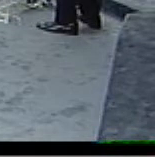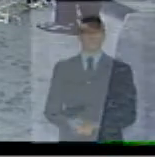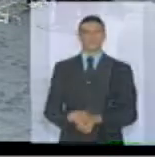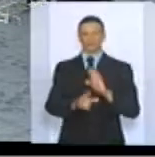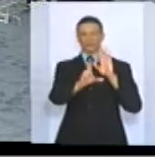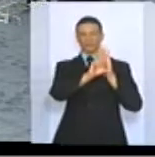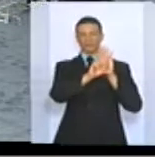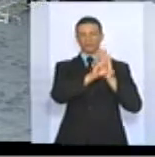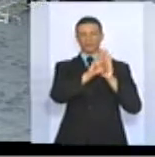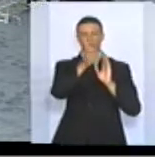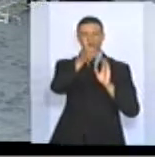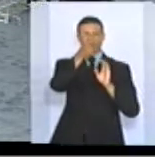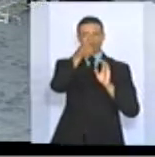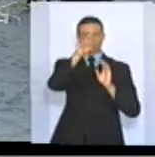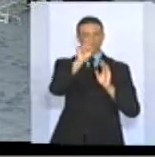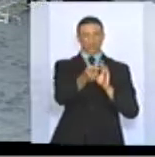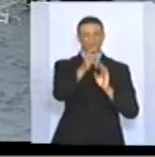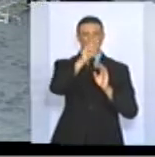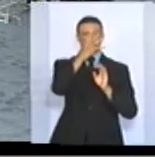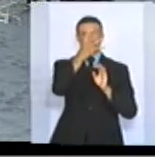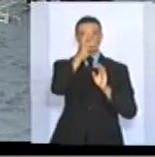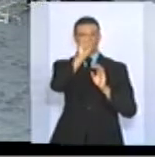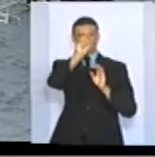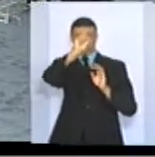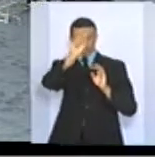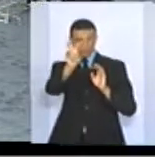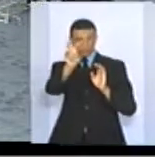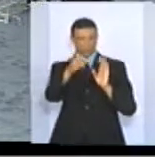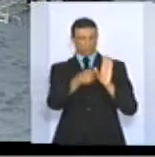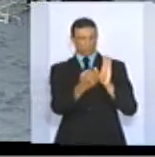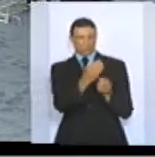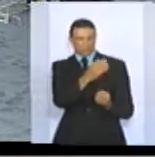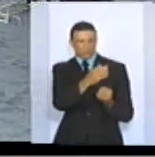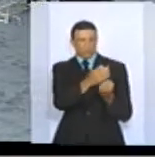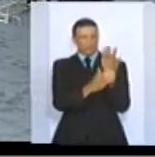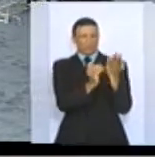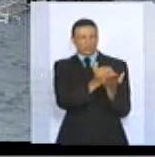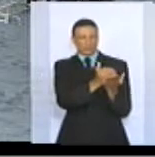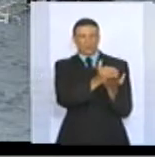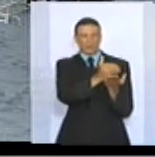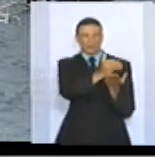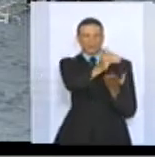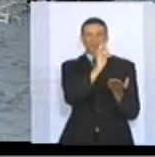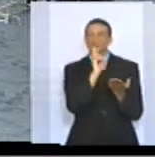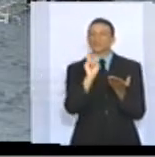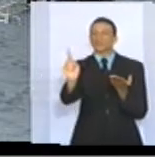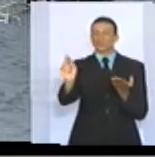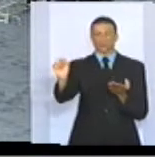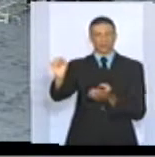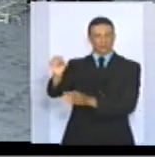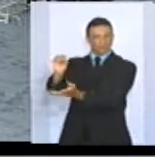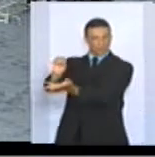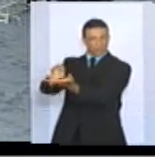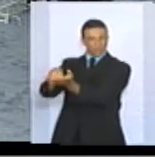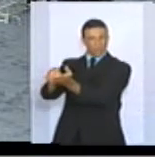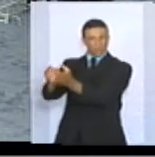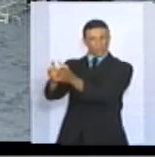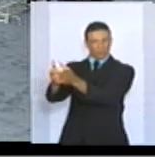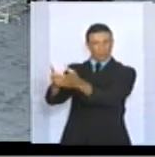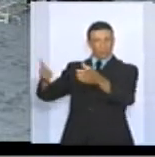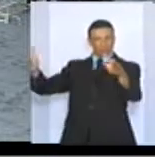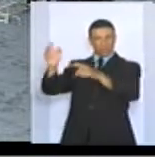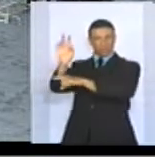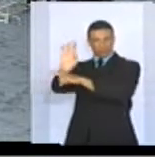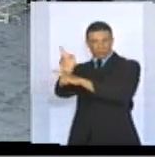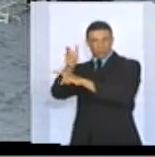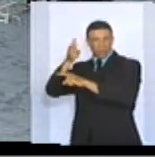Lei 12.485, ela nasce como uma resposta a necessidades do desenvolvimento do mercado